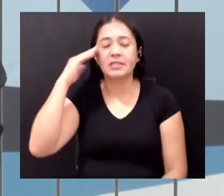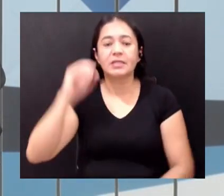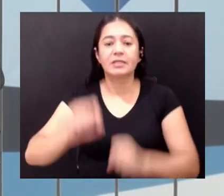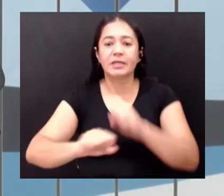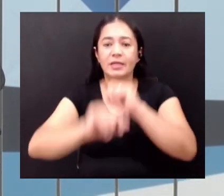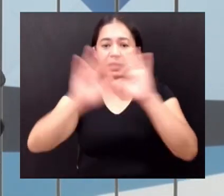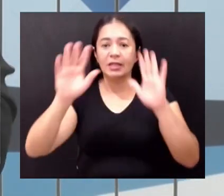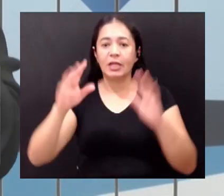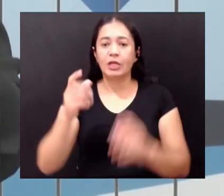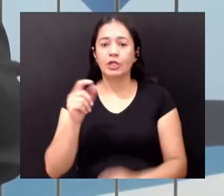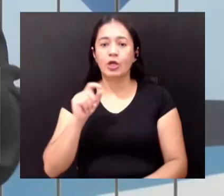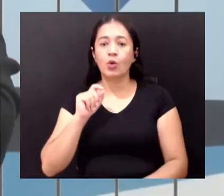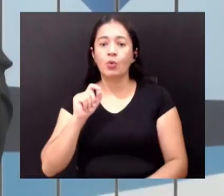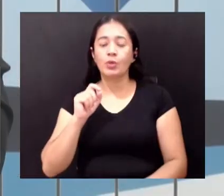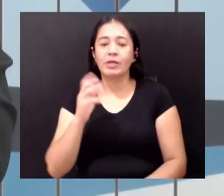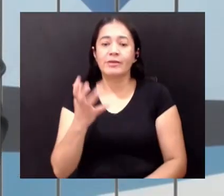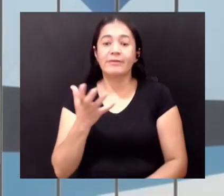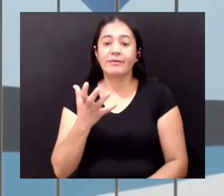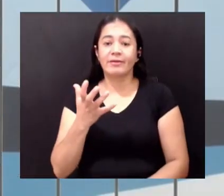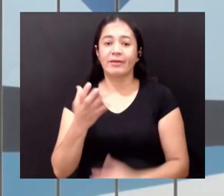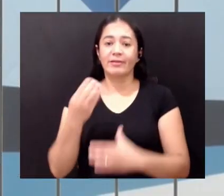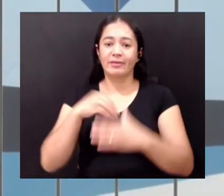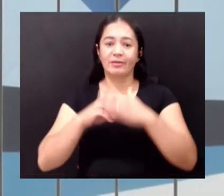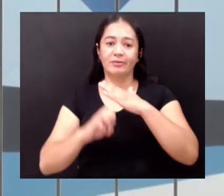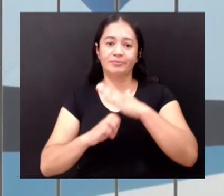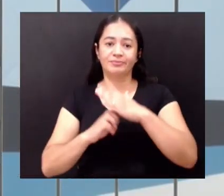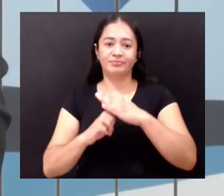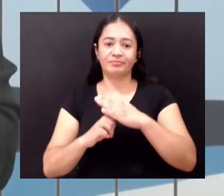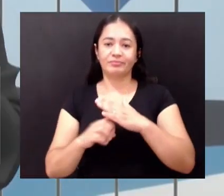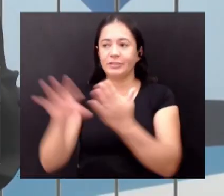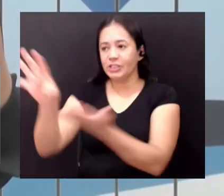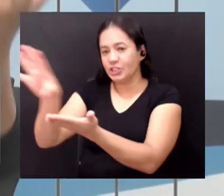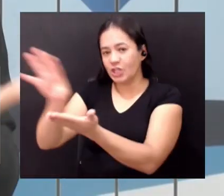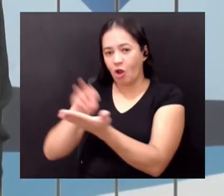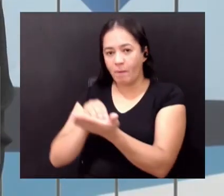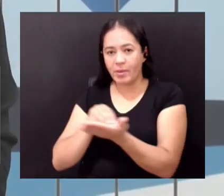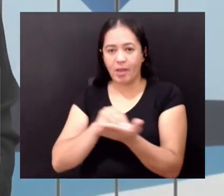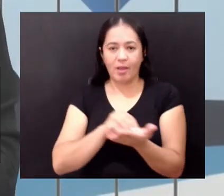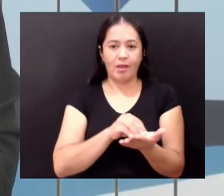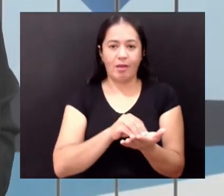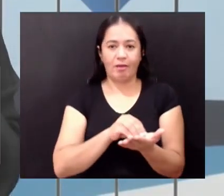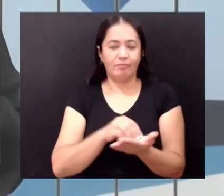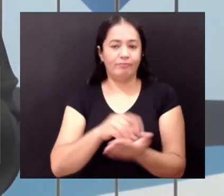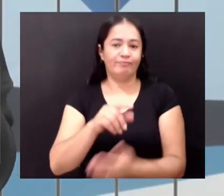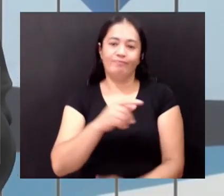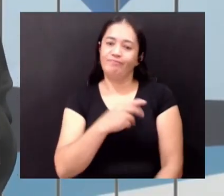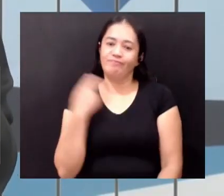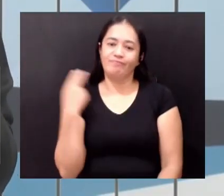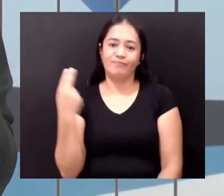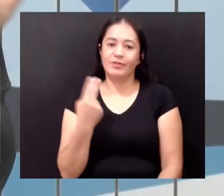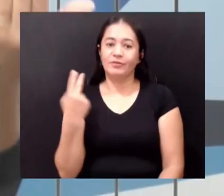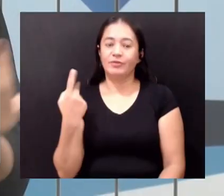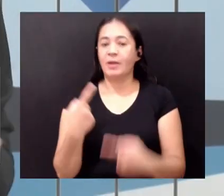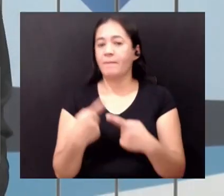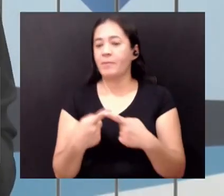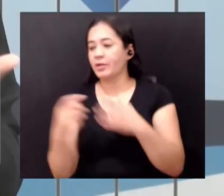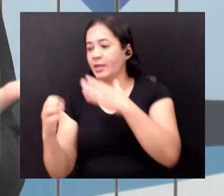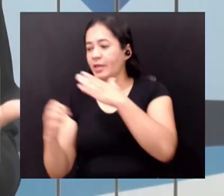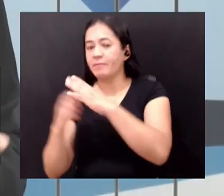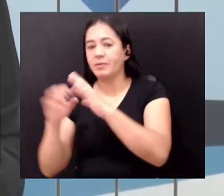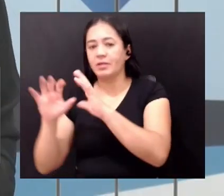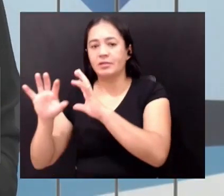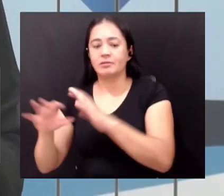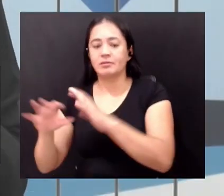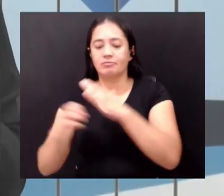Então, não funciona copiar e colar do coleguinha, né? Ver o que outras empresas estão fazendo, pode ser interessante